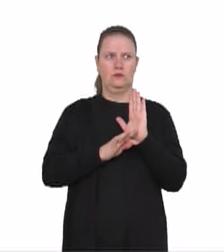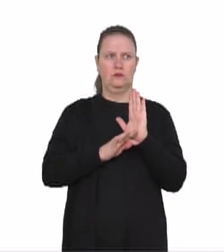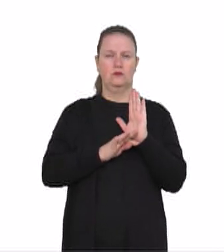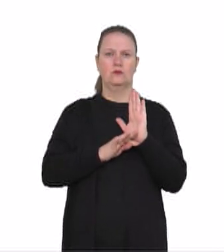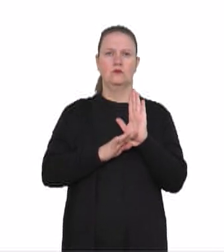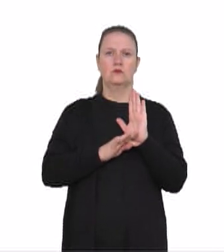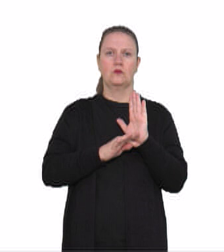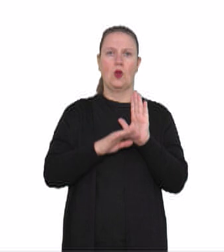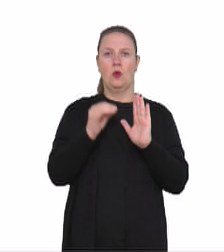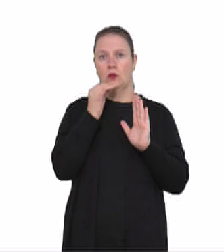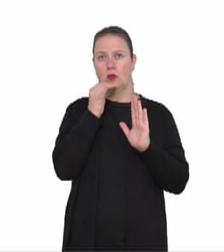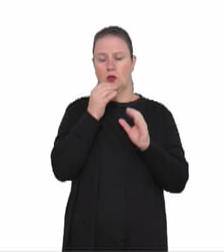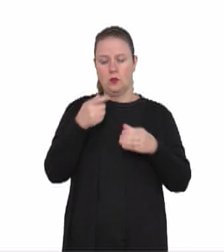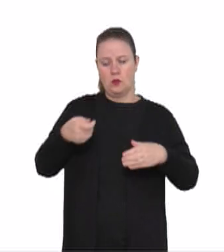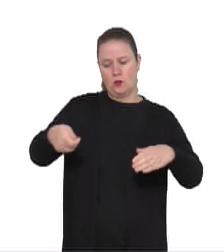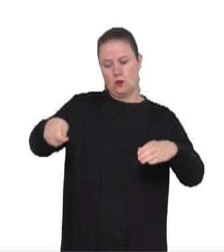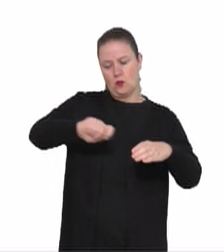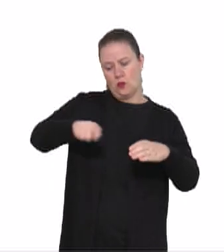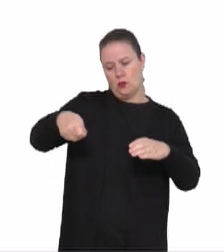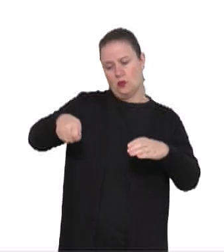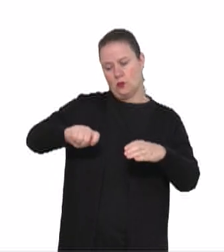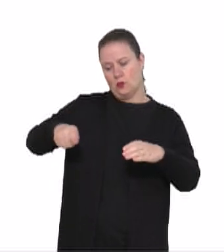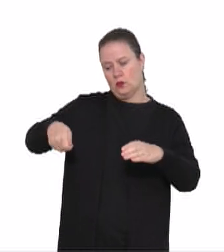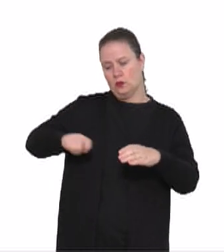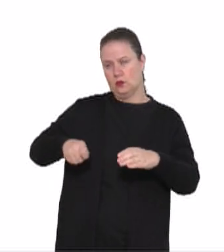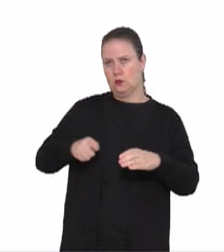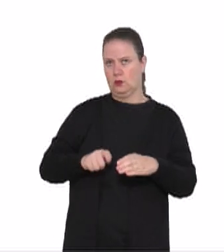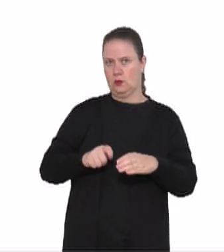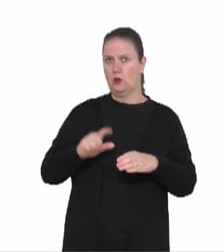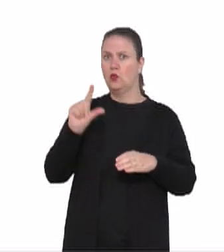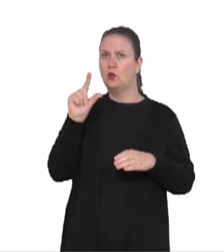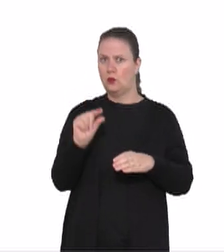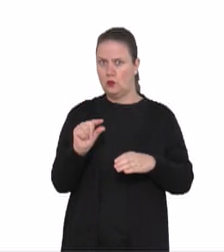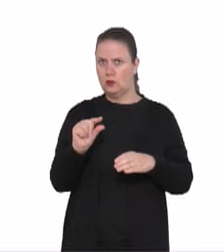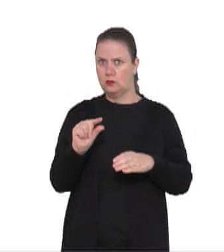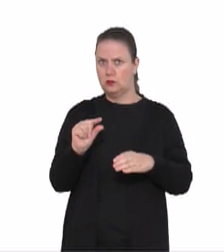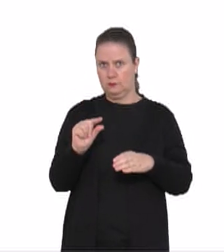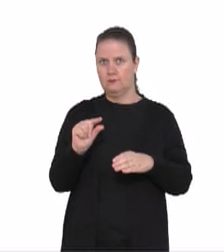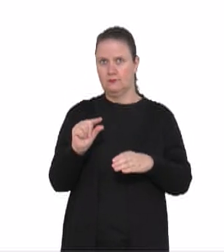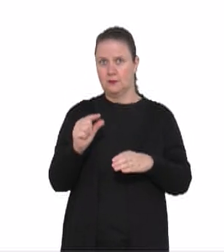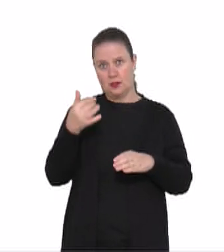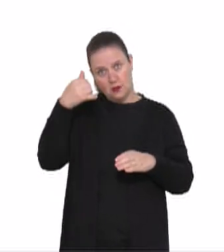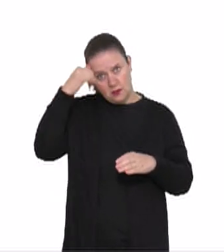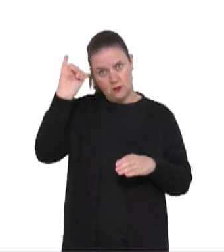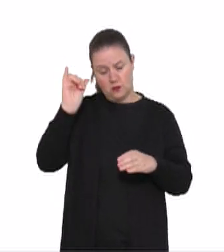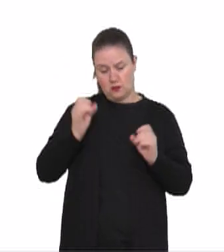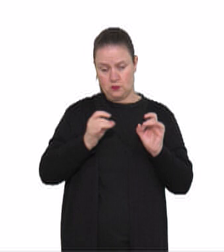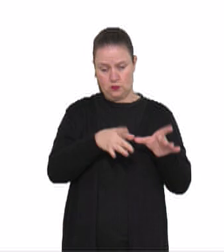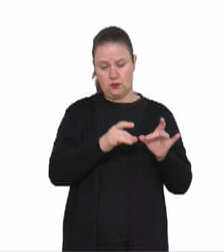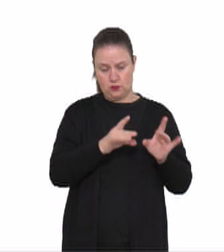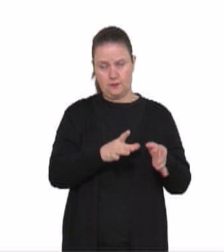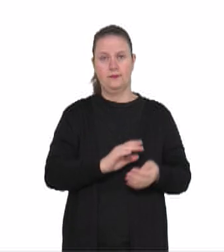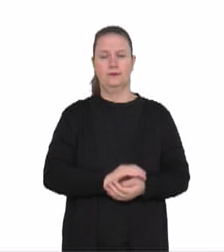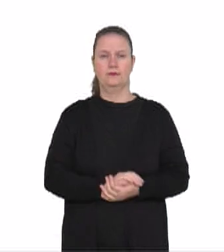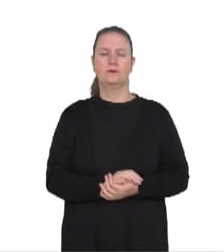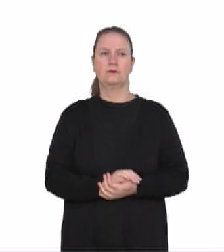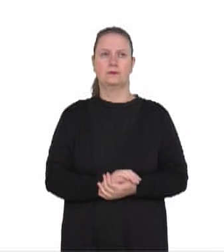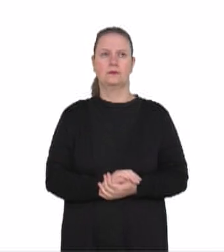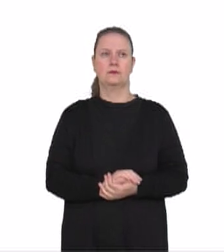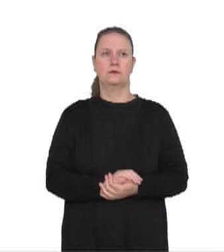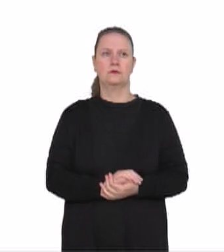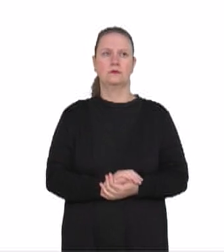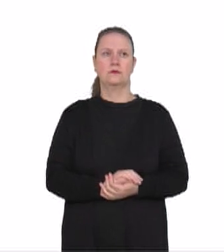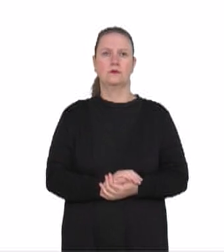e porções. There are many useful tools available to measure portions, from a tablespoon to a spaghetti